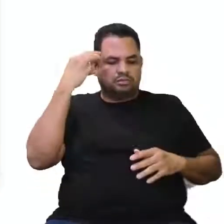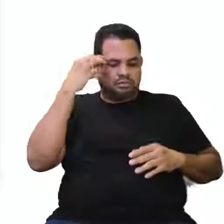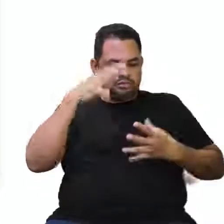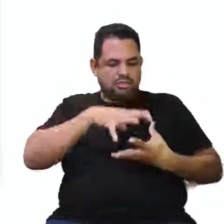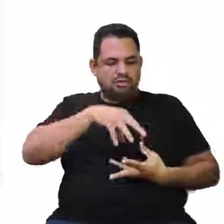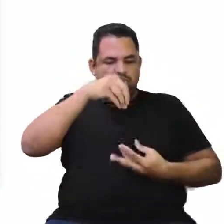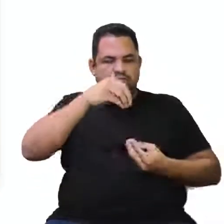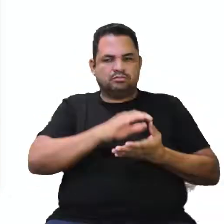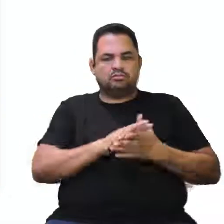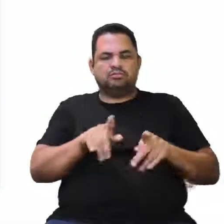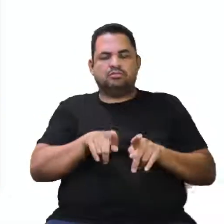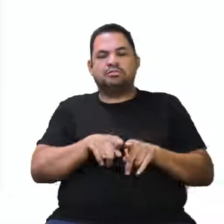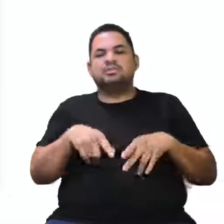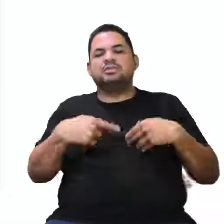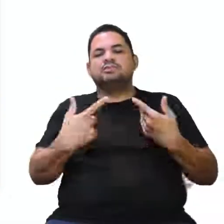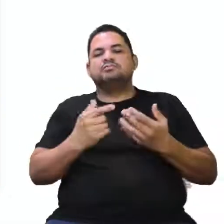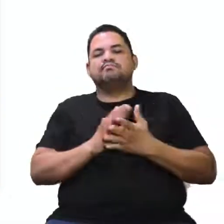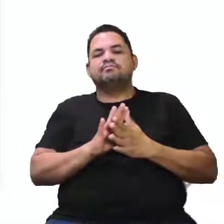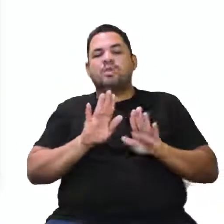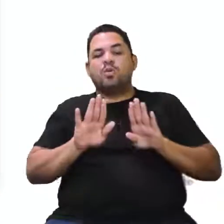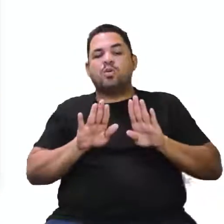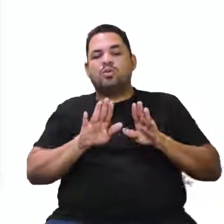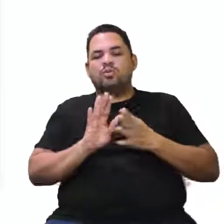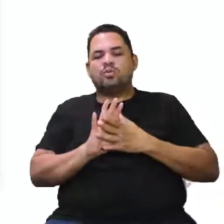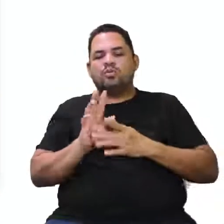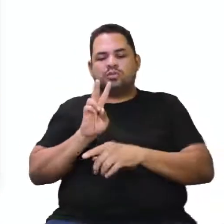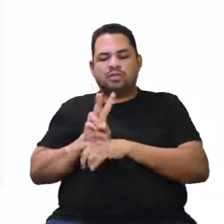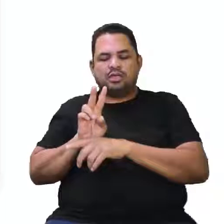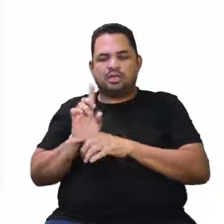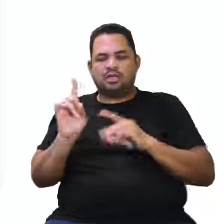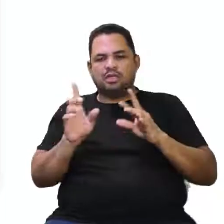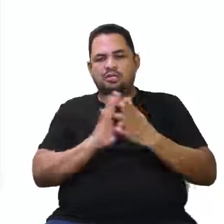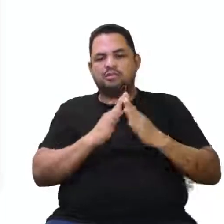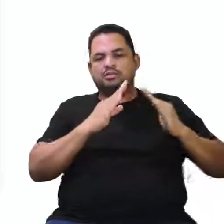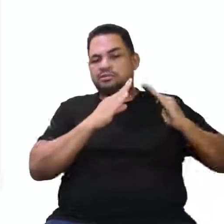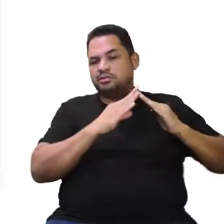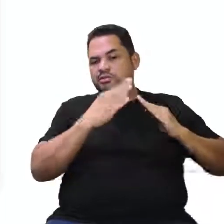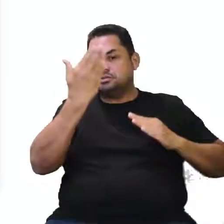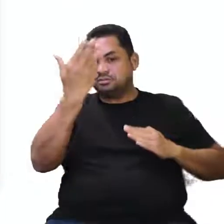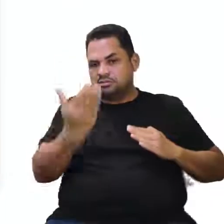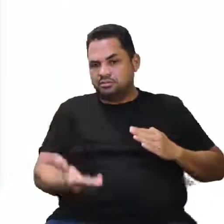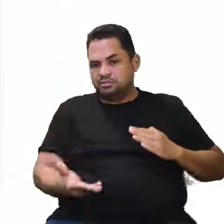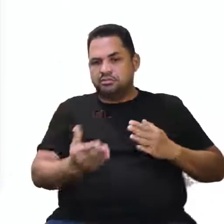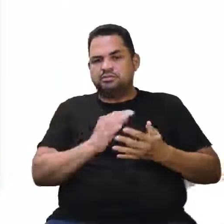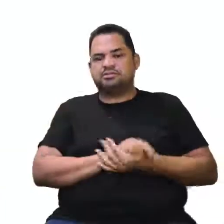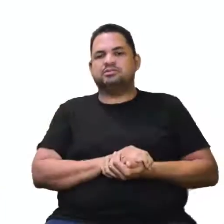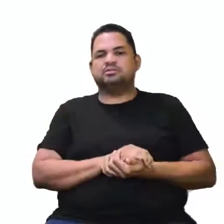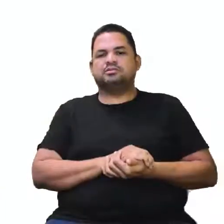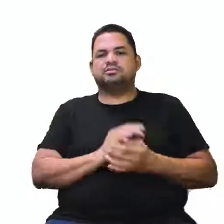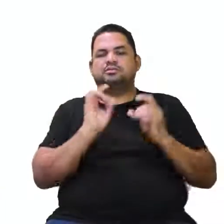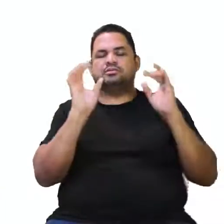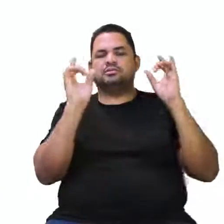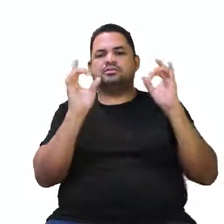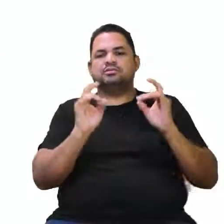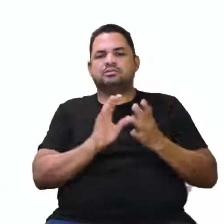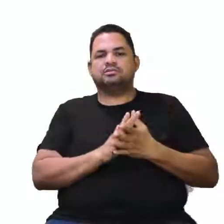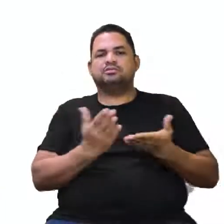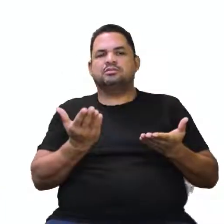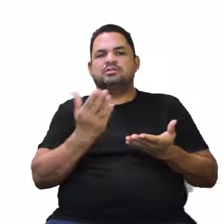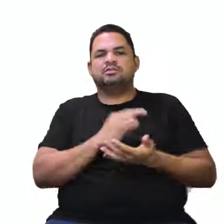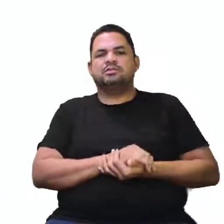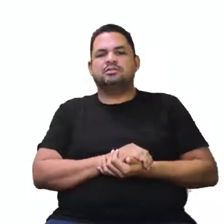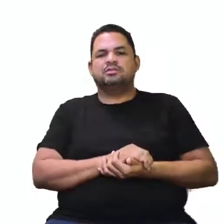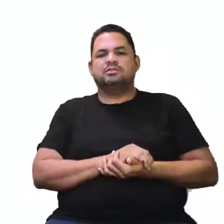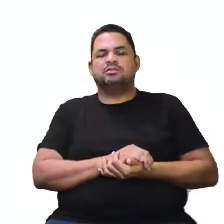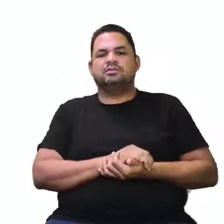sua alma. Então é interessante que você cuide muito bem de cada uma dessas casas, tá? Em especial colocando